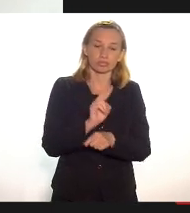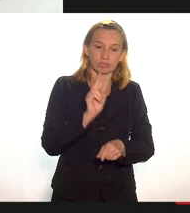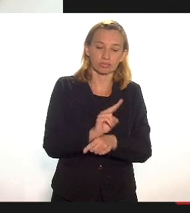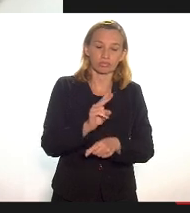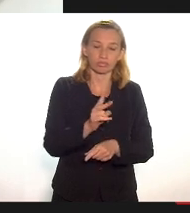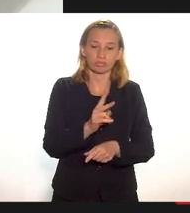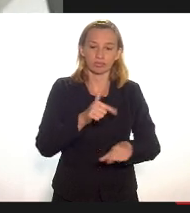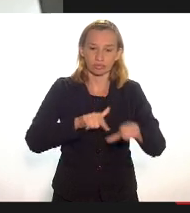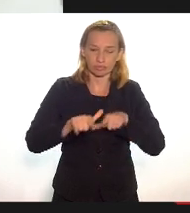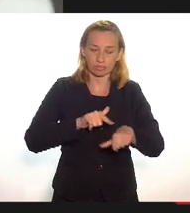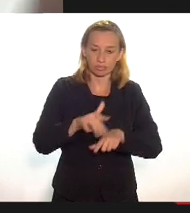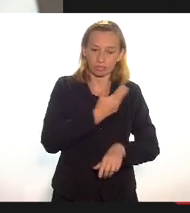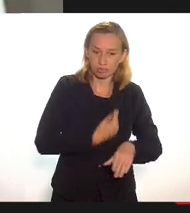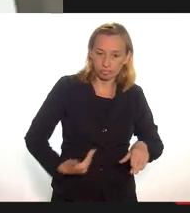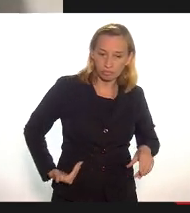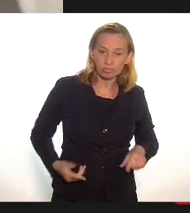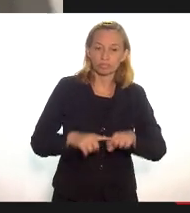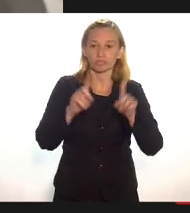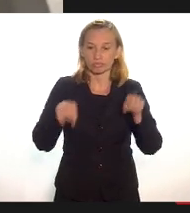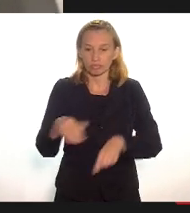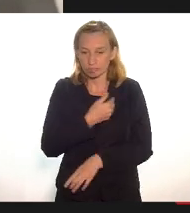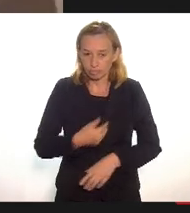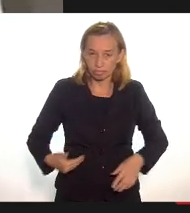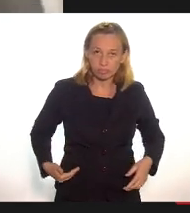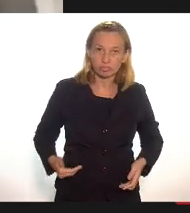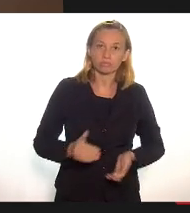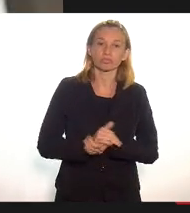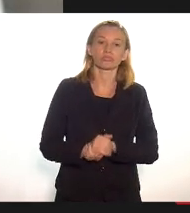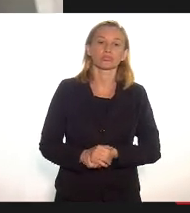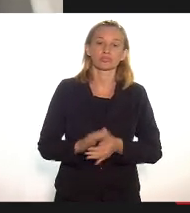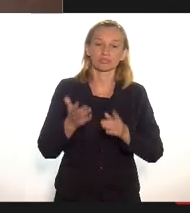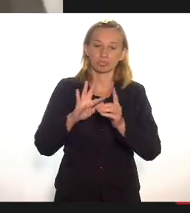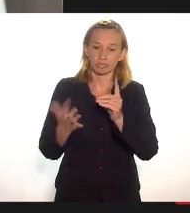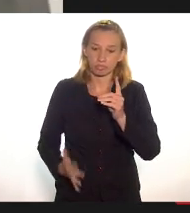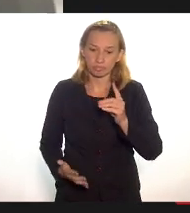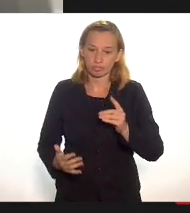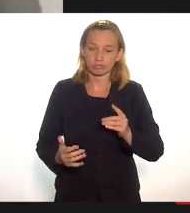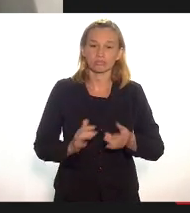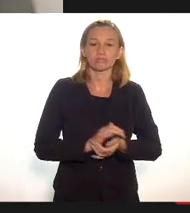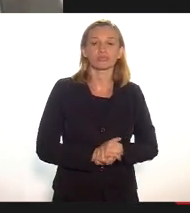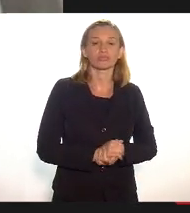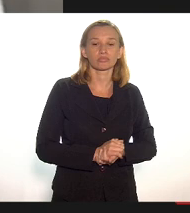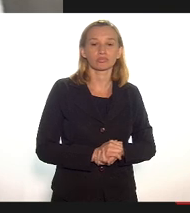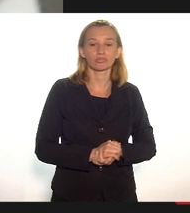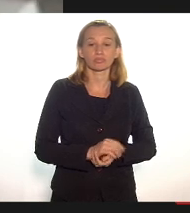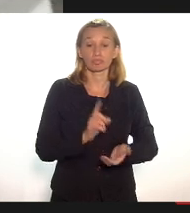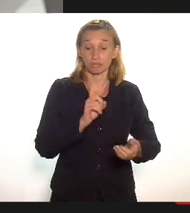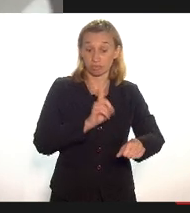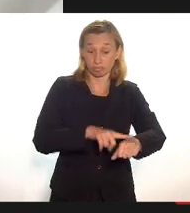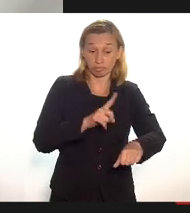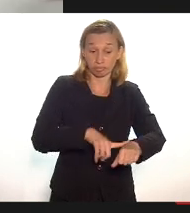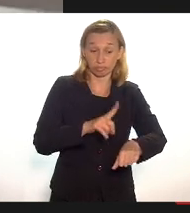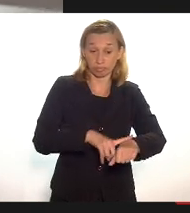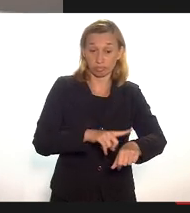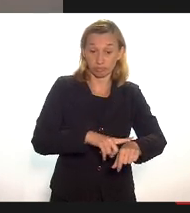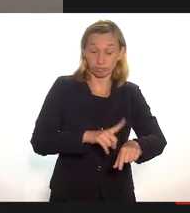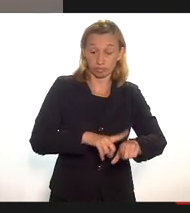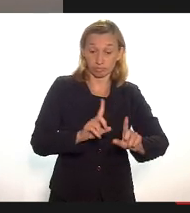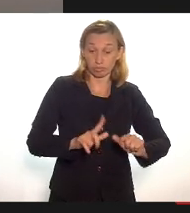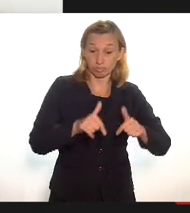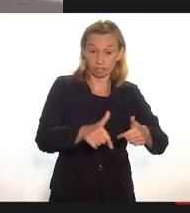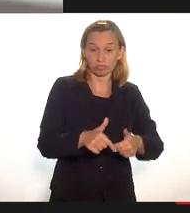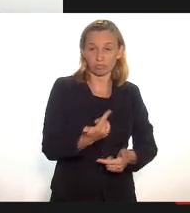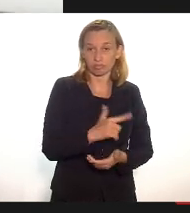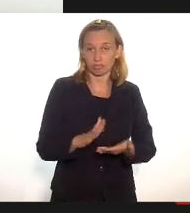pública, defendendo os servidores públicos, que são homenageados, mas na hora do reconhecimento verdadeiro, não